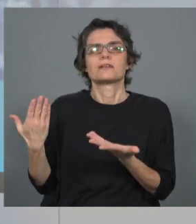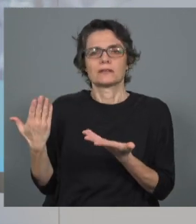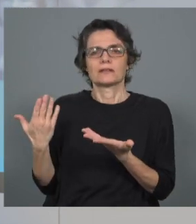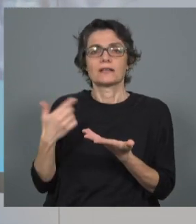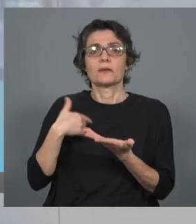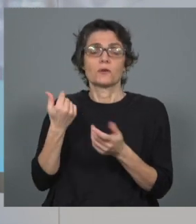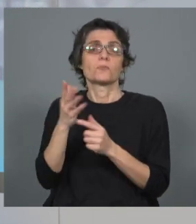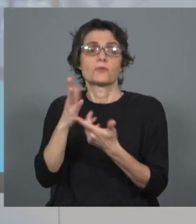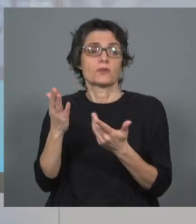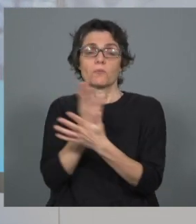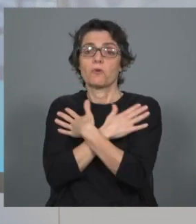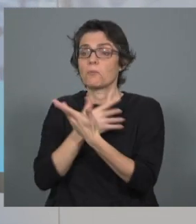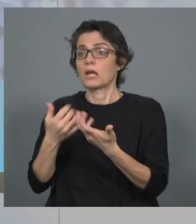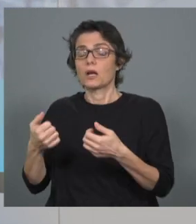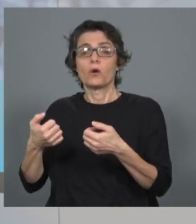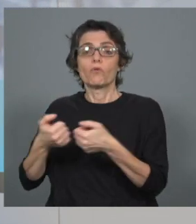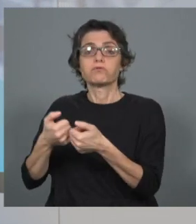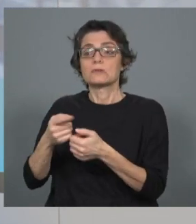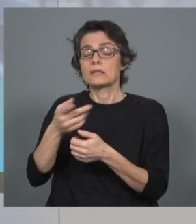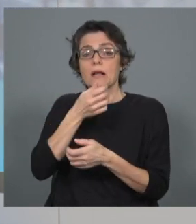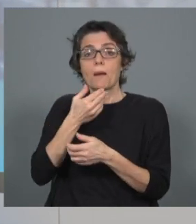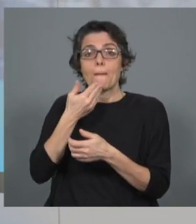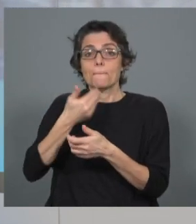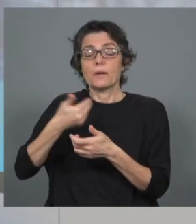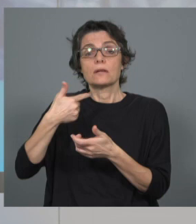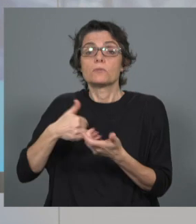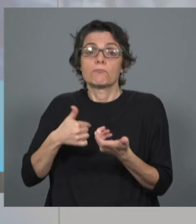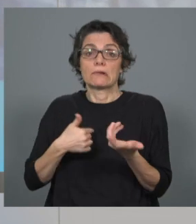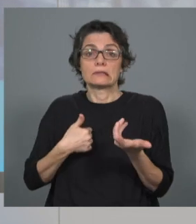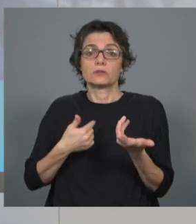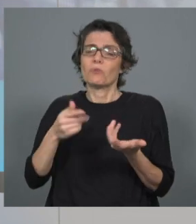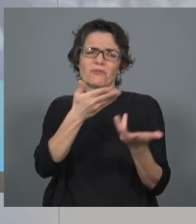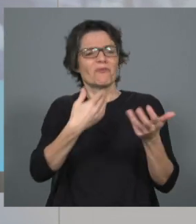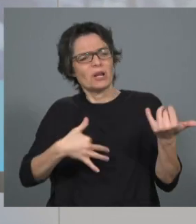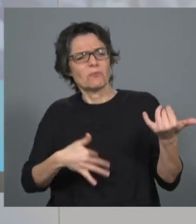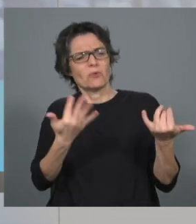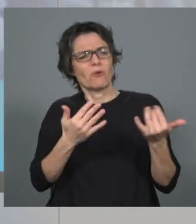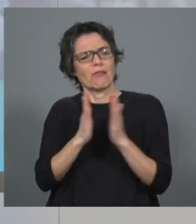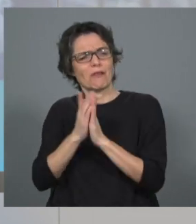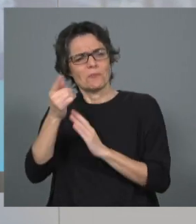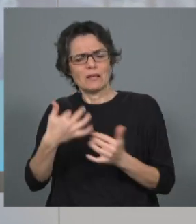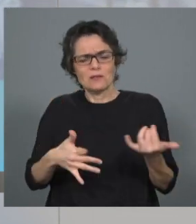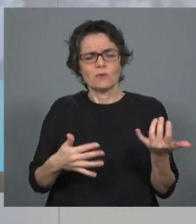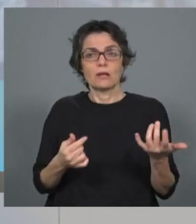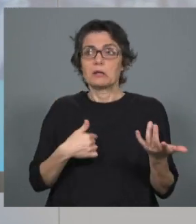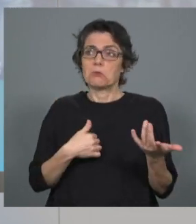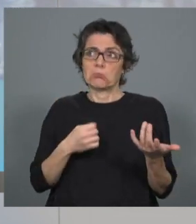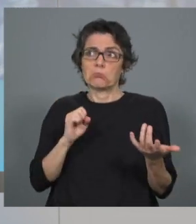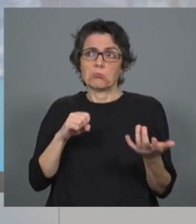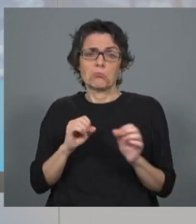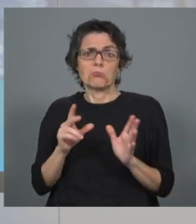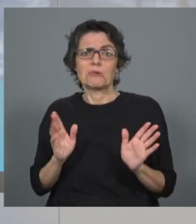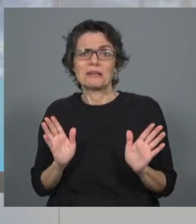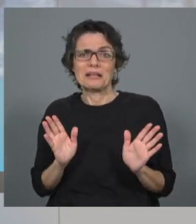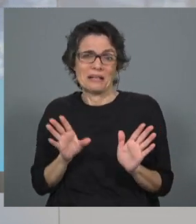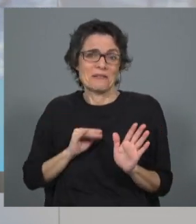nos amigos, e pediram para eu ir tocar guitarra para o grupo de jovens, para a missa. Eu pensei, pronto, está bem,